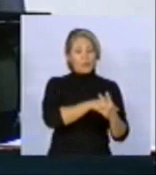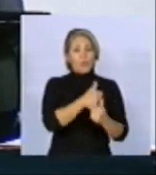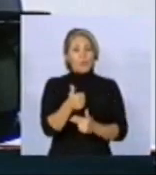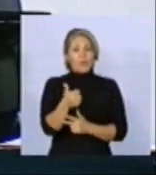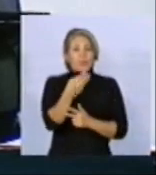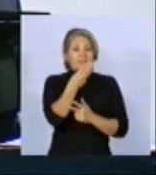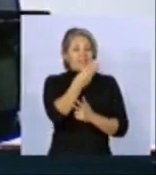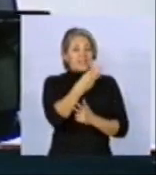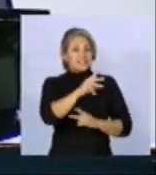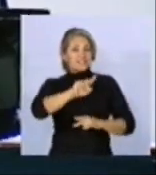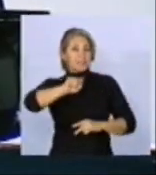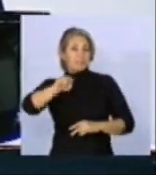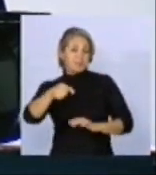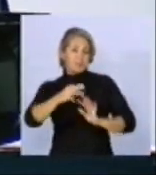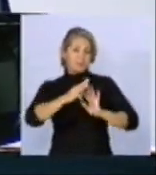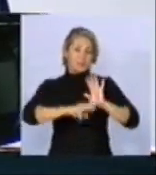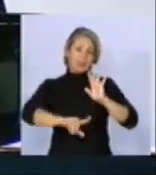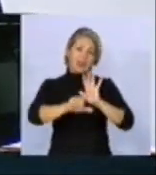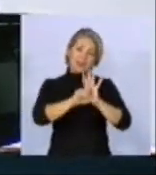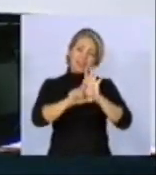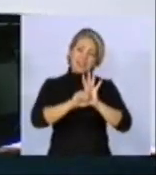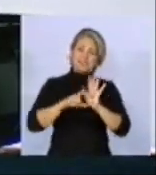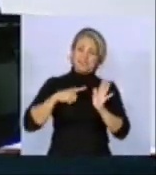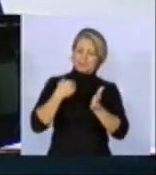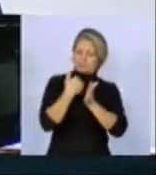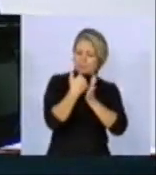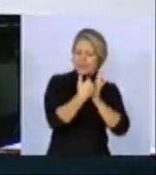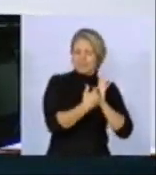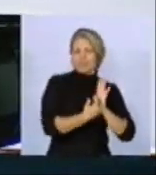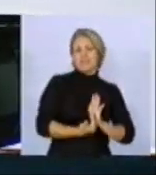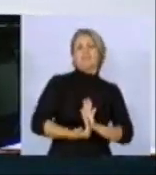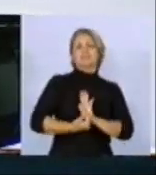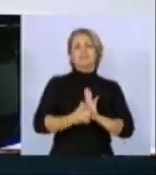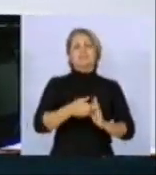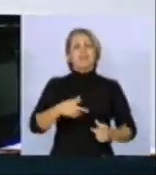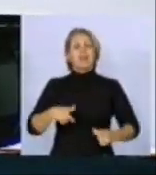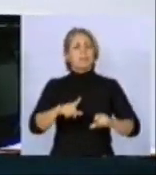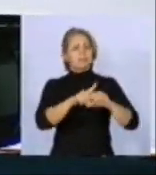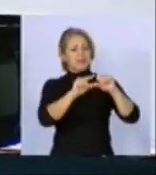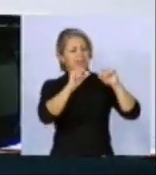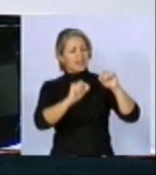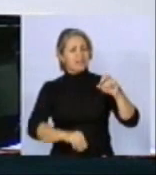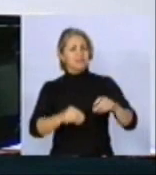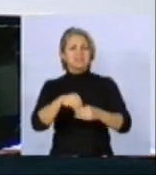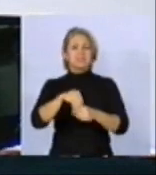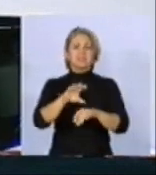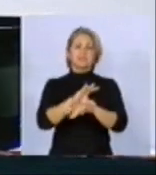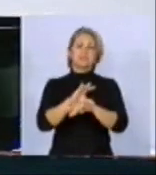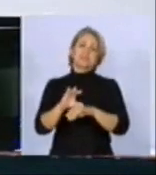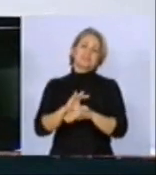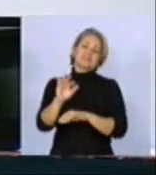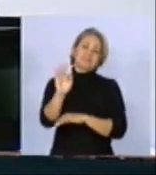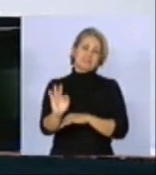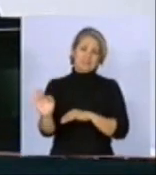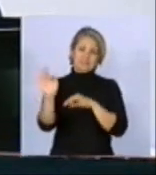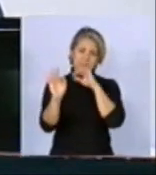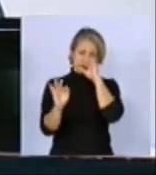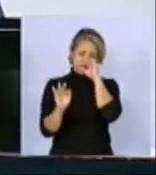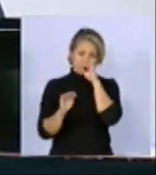mínimo uns 5.000 artigos com parágrafos e alineas da Constituição Federal então efetivamente